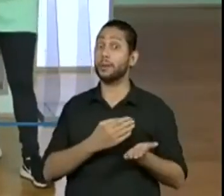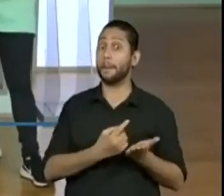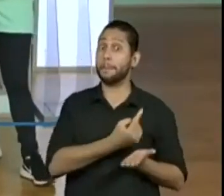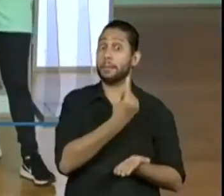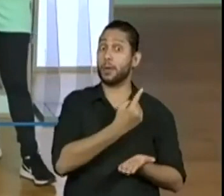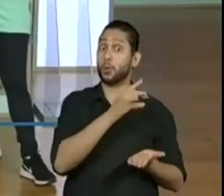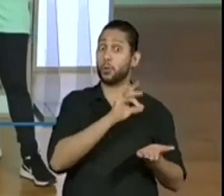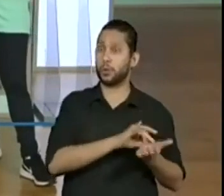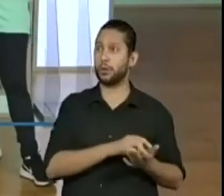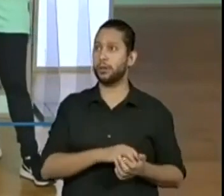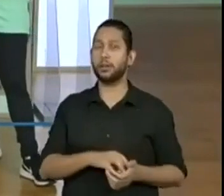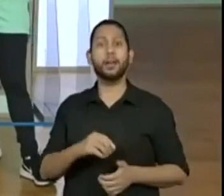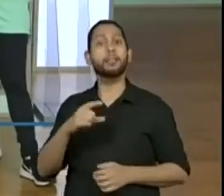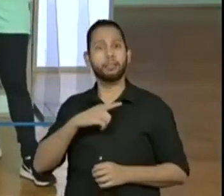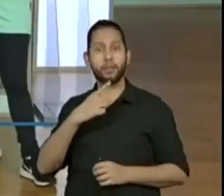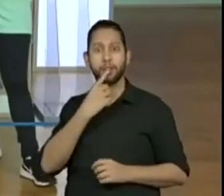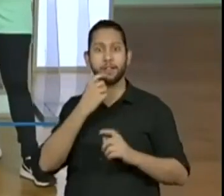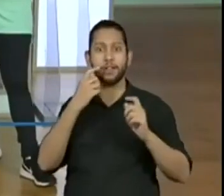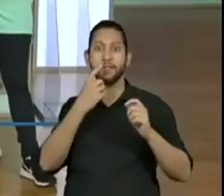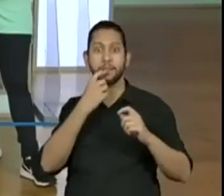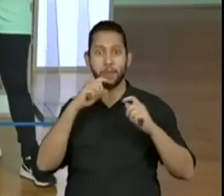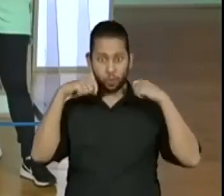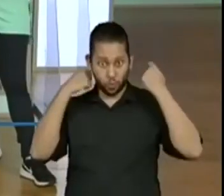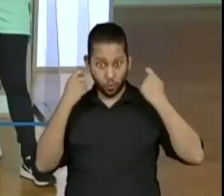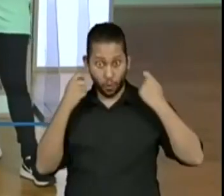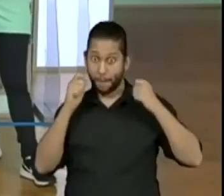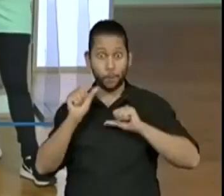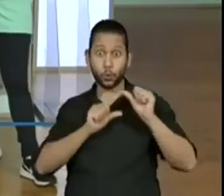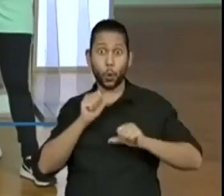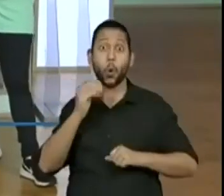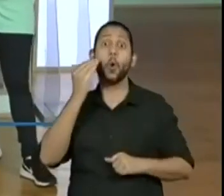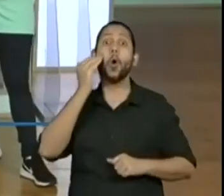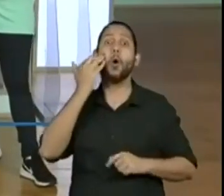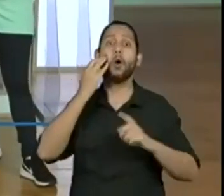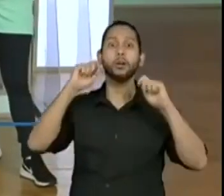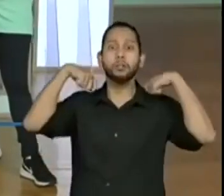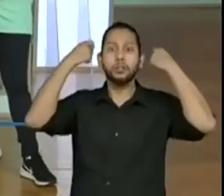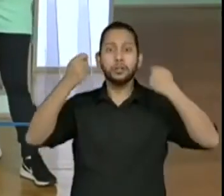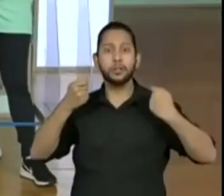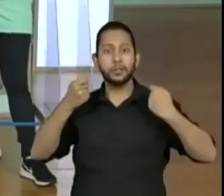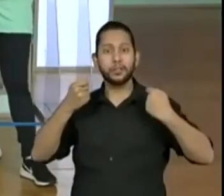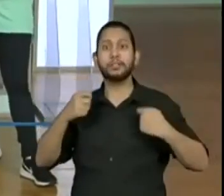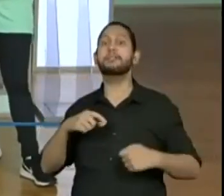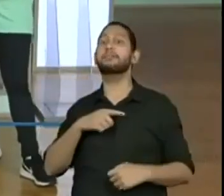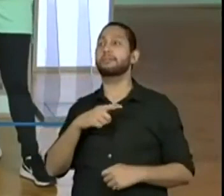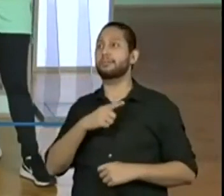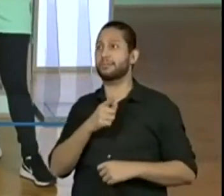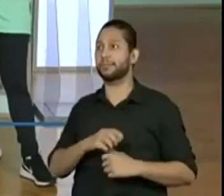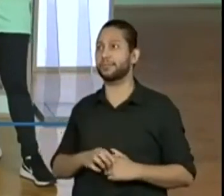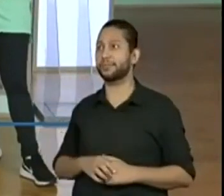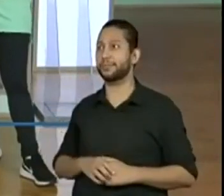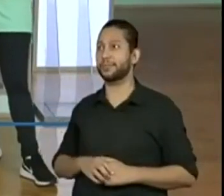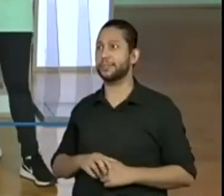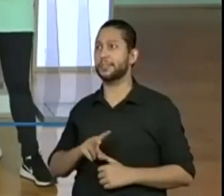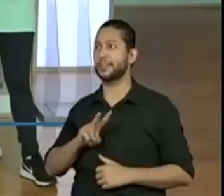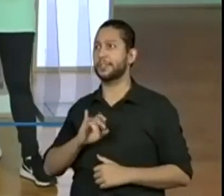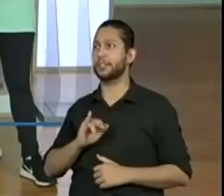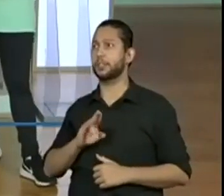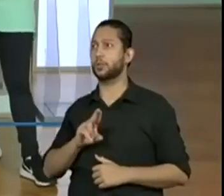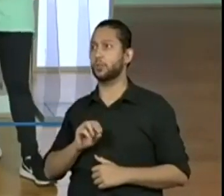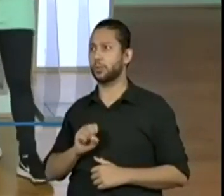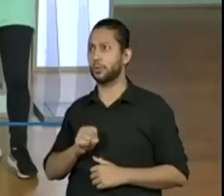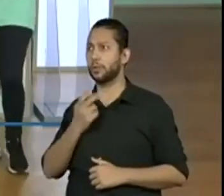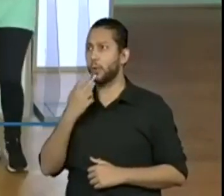mandou que também tem a Chapeuzinho Rosa. Eu não conhecia. Tem a Chapeuzinho Rosa também. Ó, o Vinícius disse que gosta